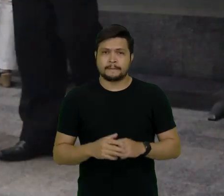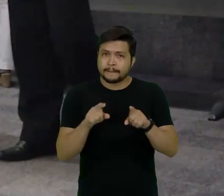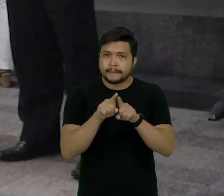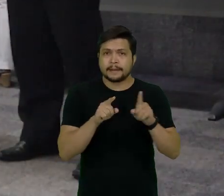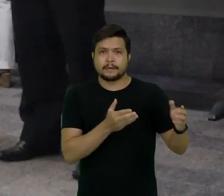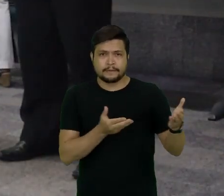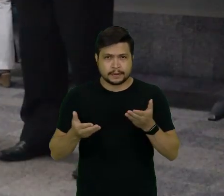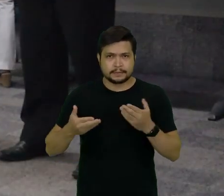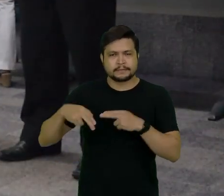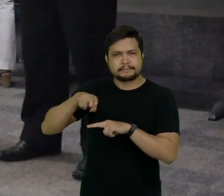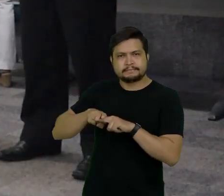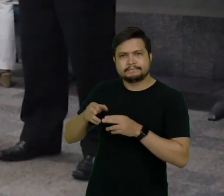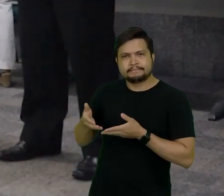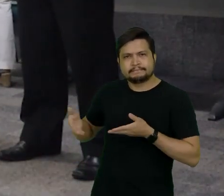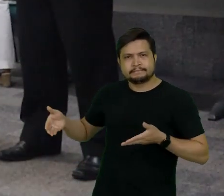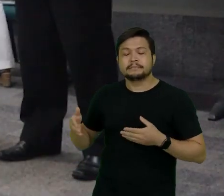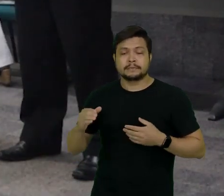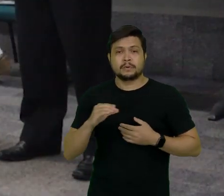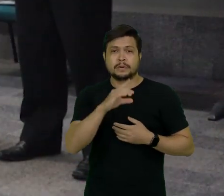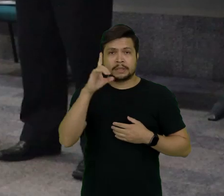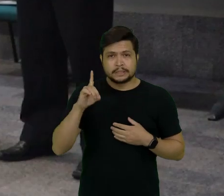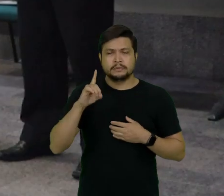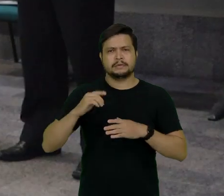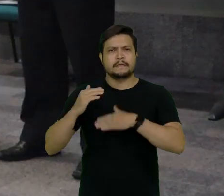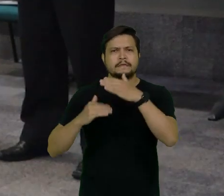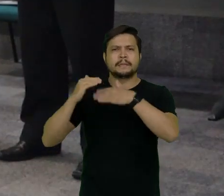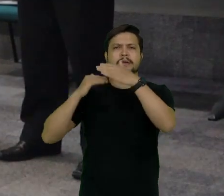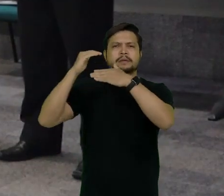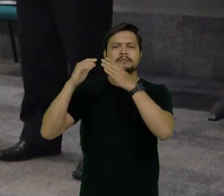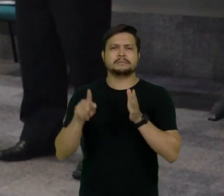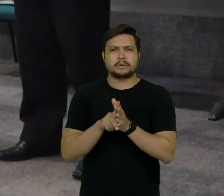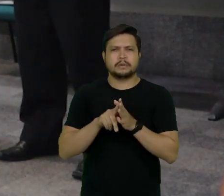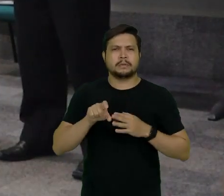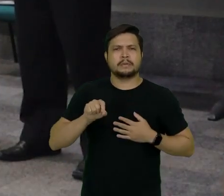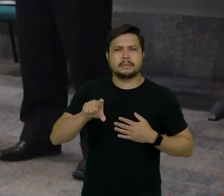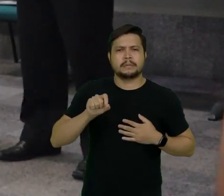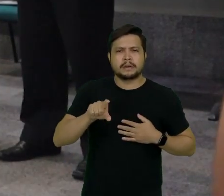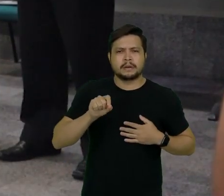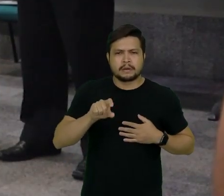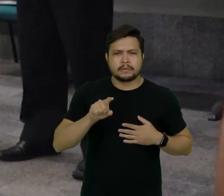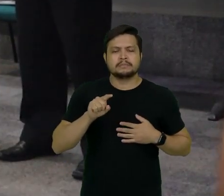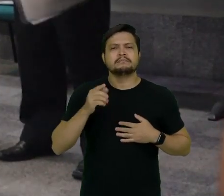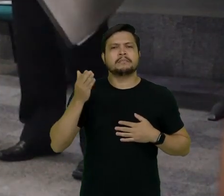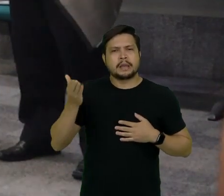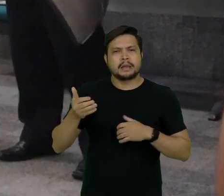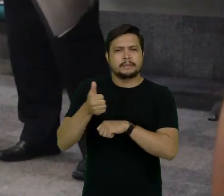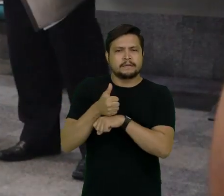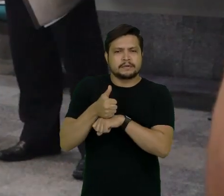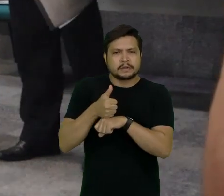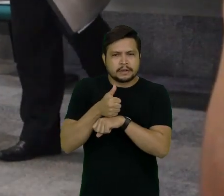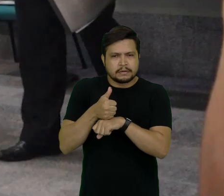E convidamos para compor a mesa, da Coordenação de Desenvolvimento Agrário de Sobral, o zootecnista Raimundo Adilberto